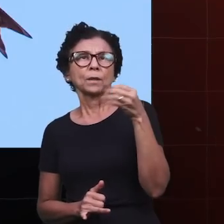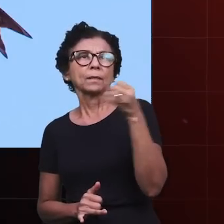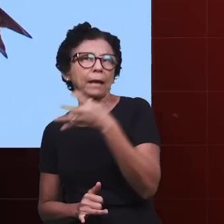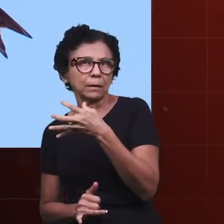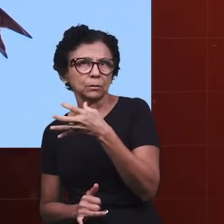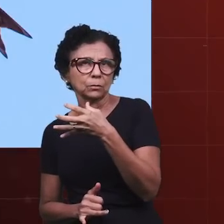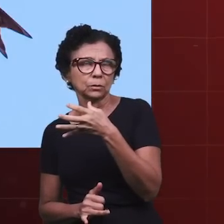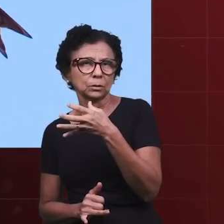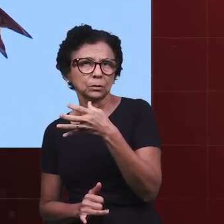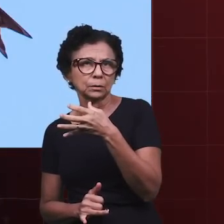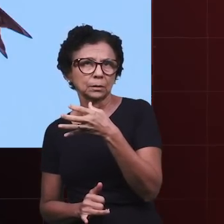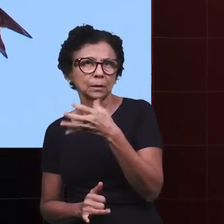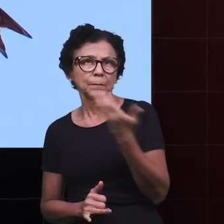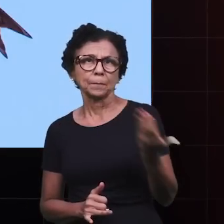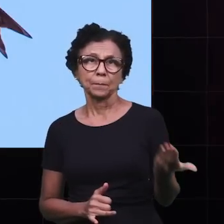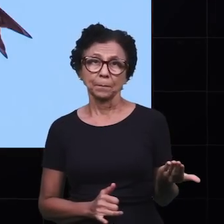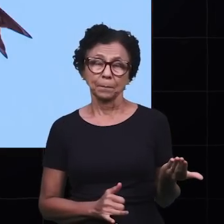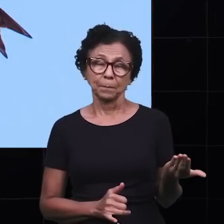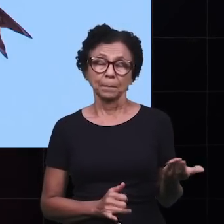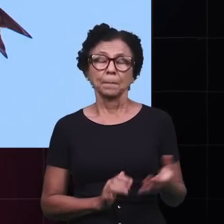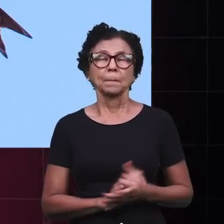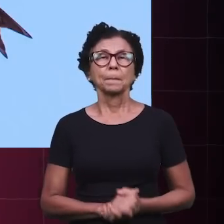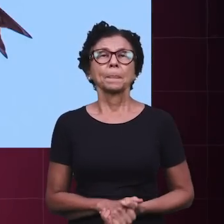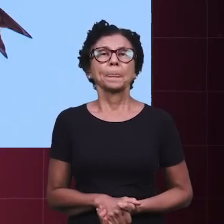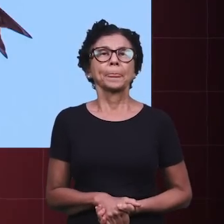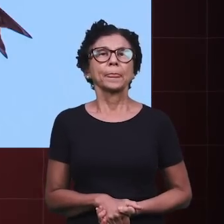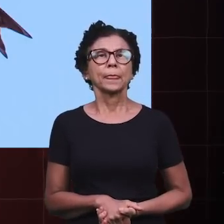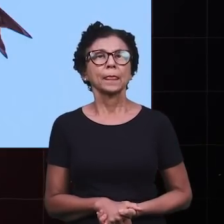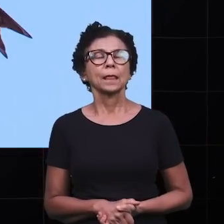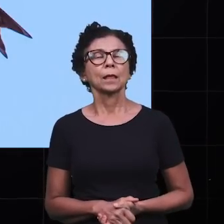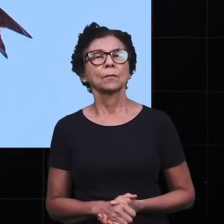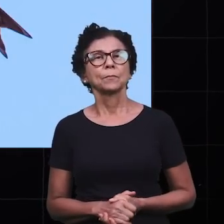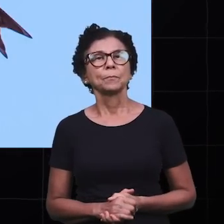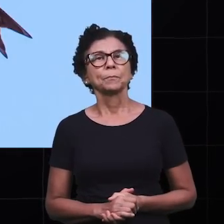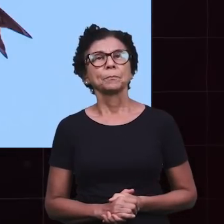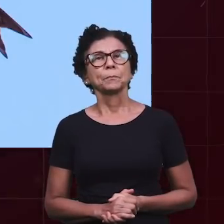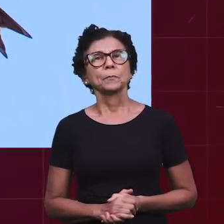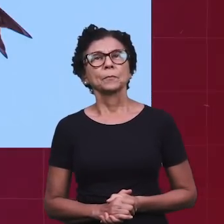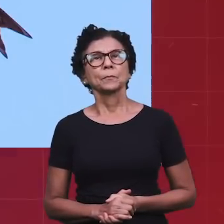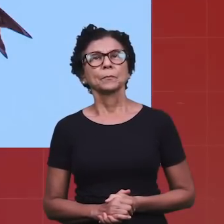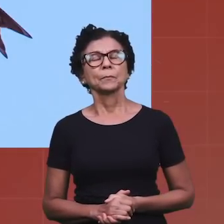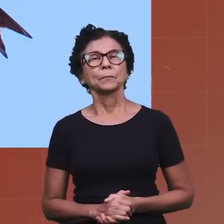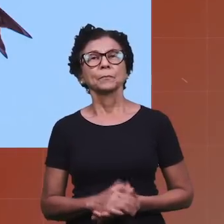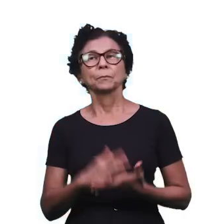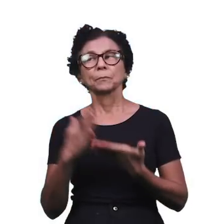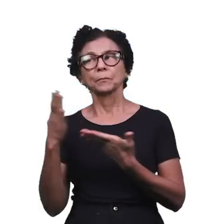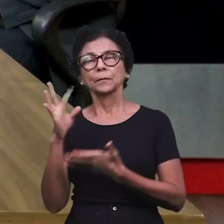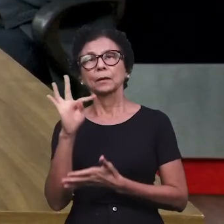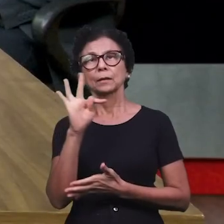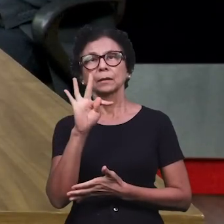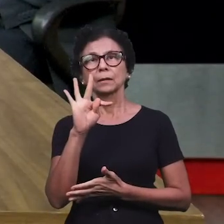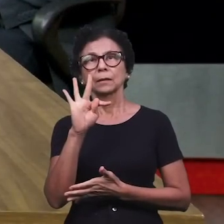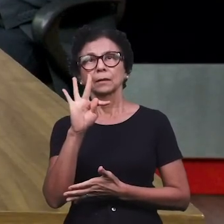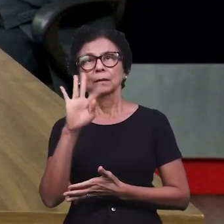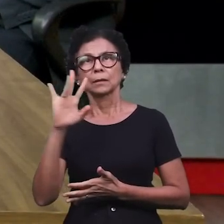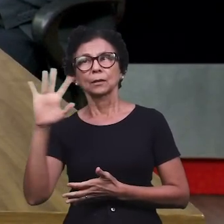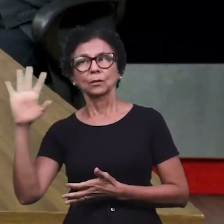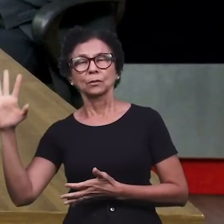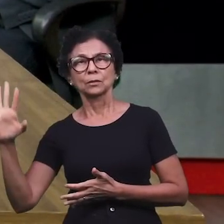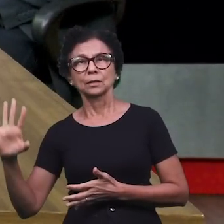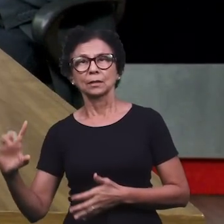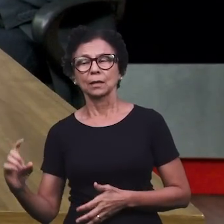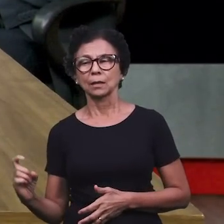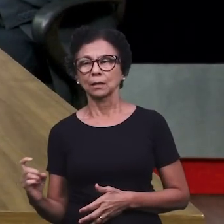dessa criação. Então, isso é obra de uma mente inteligente. Um avião que voa 20 segundos. Mas aí vem a teoria da